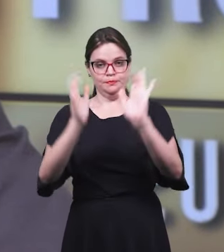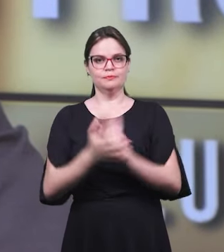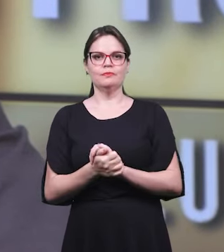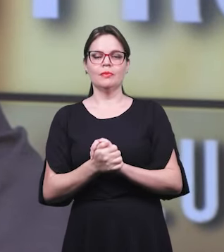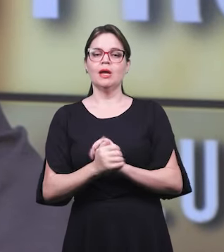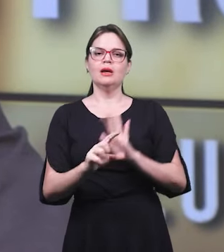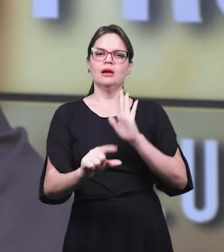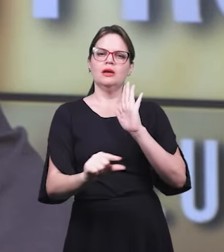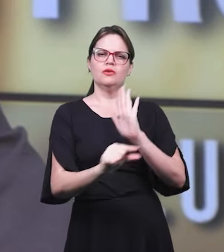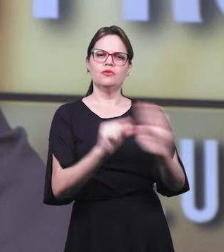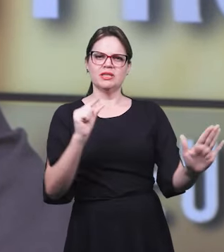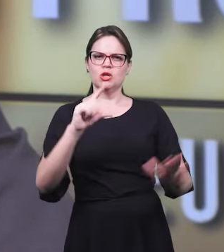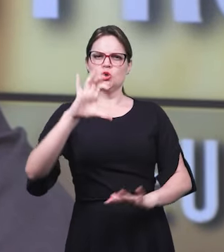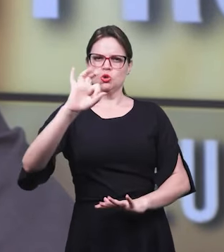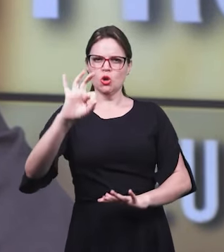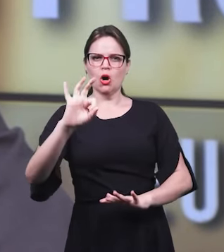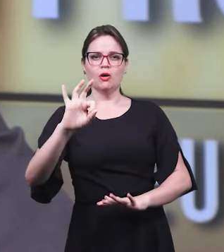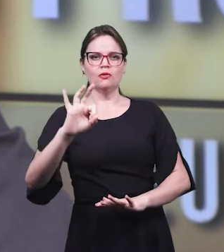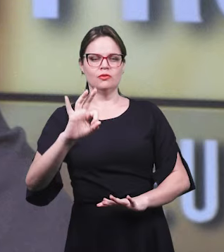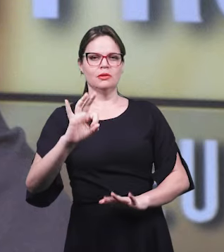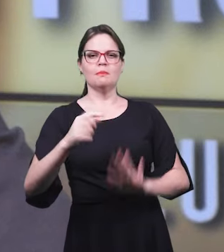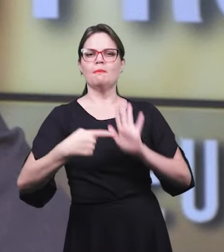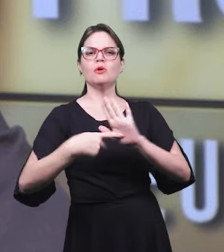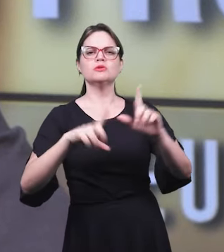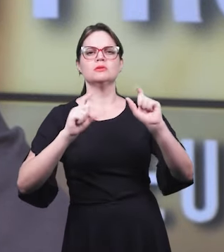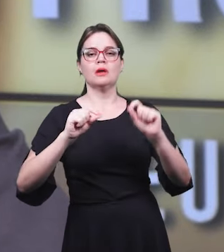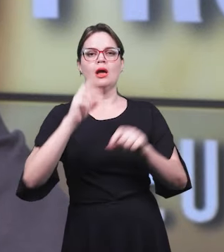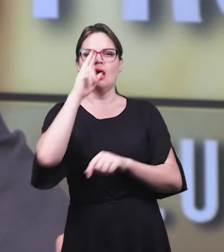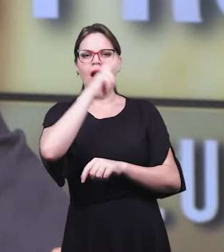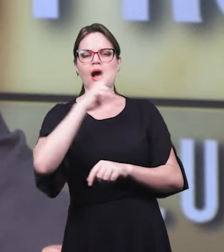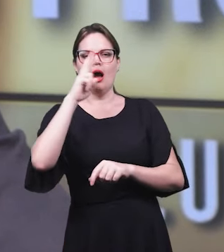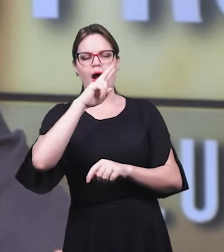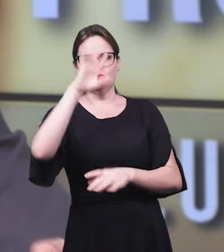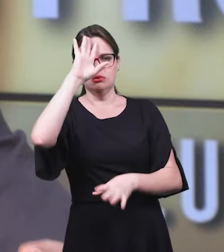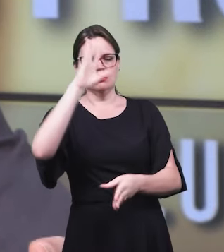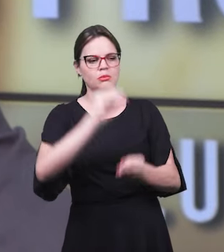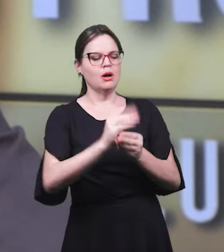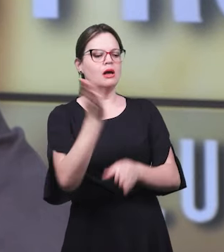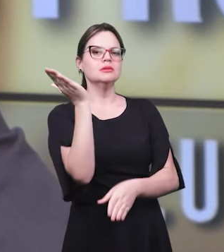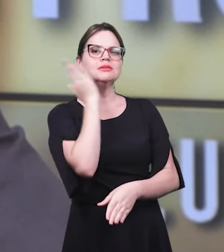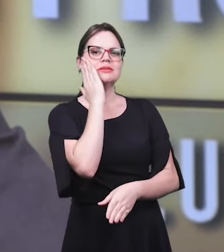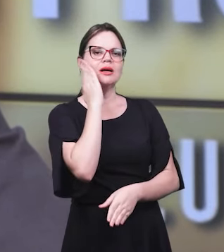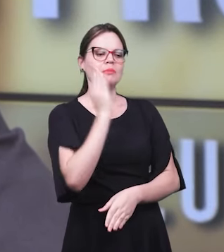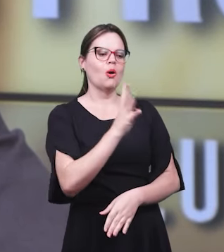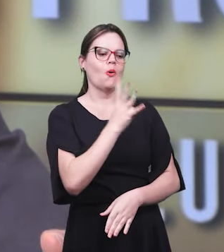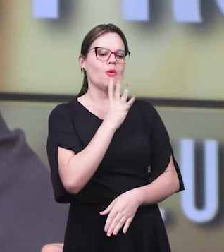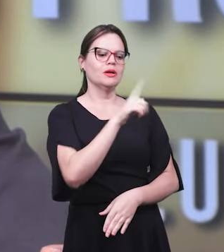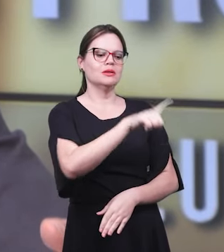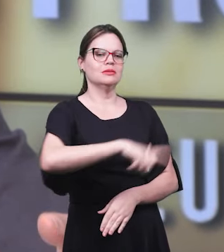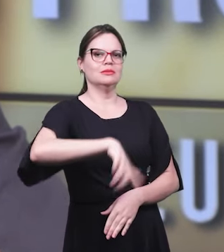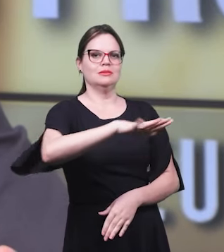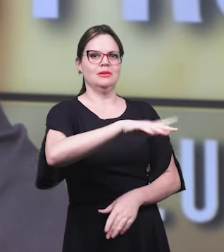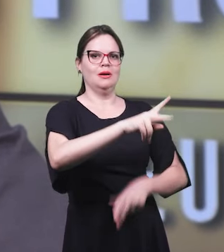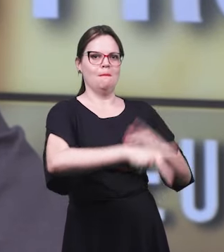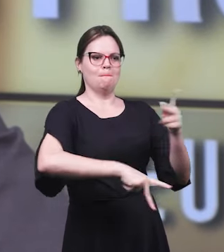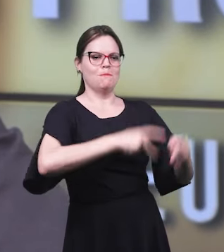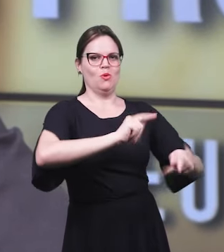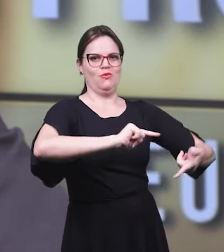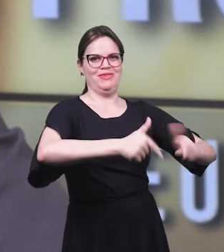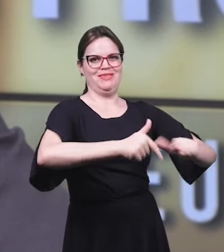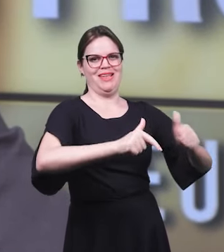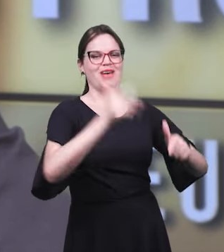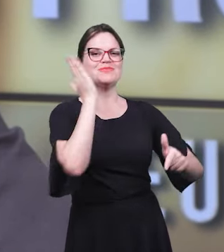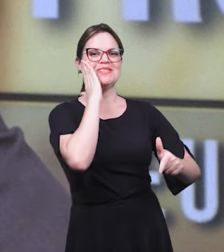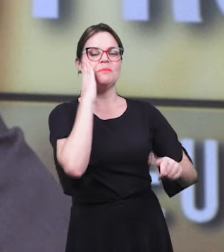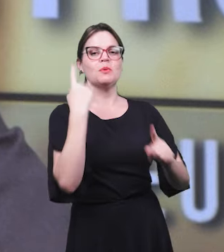assim: Bem sei que o Senhor vos deu esta terra. Então ela entendeu que momento era aquele, o momento de